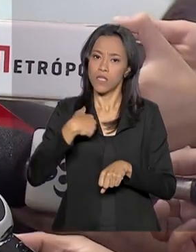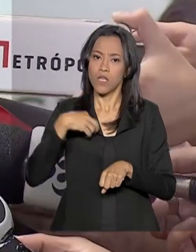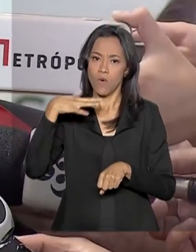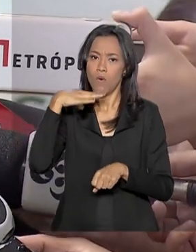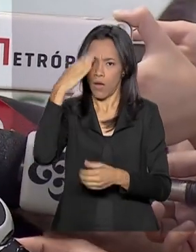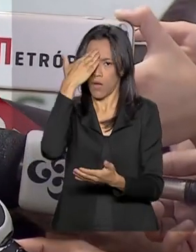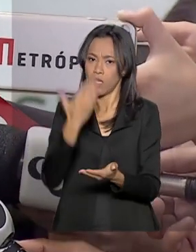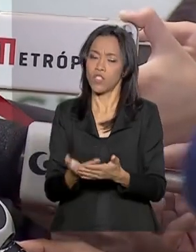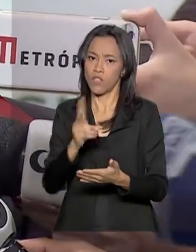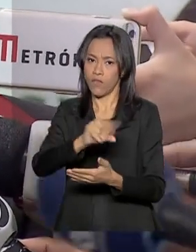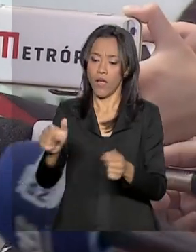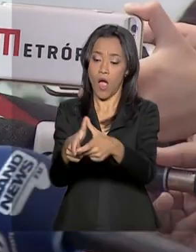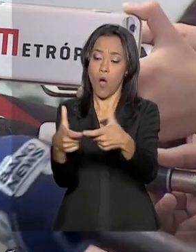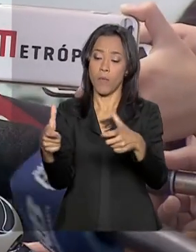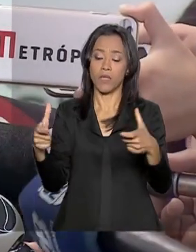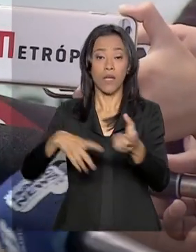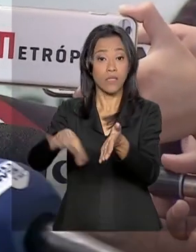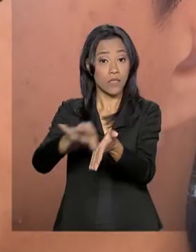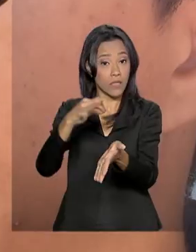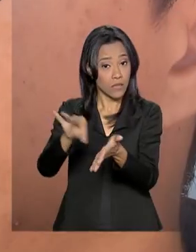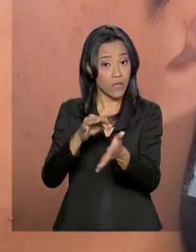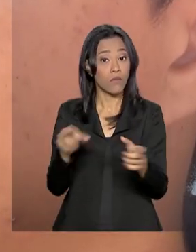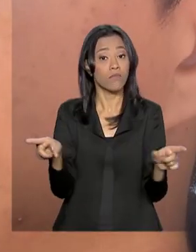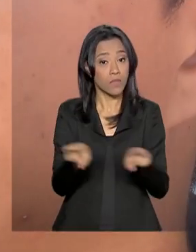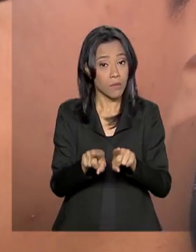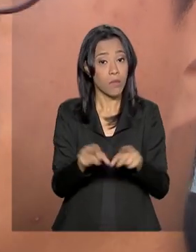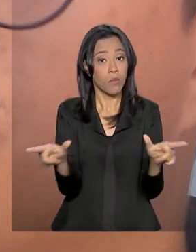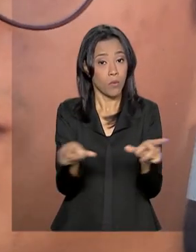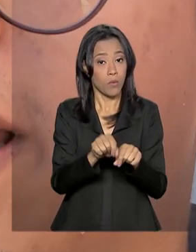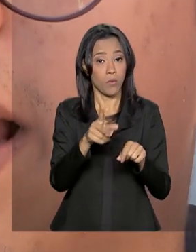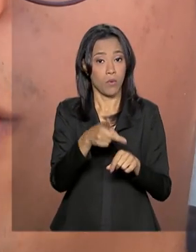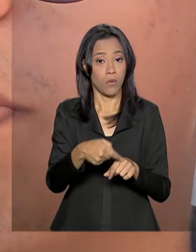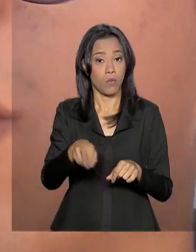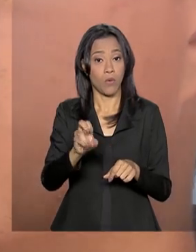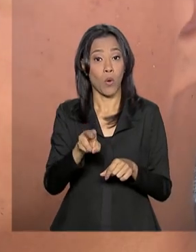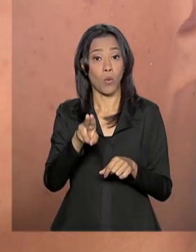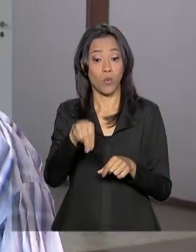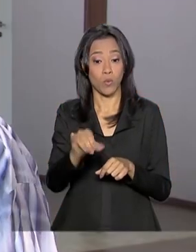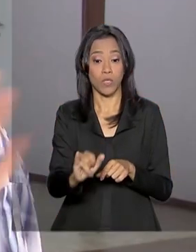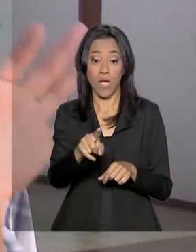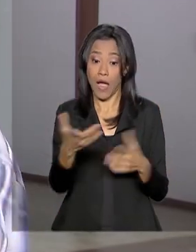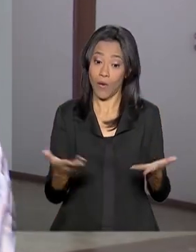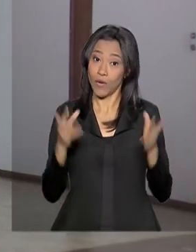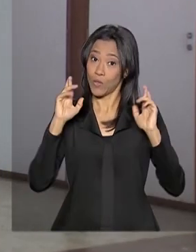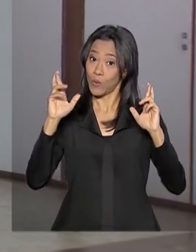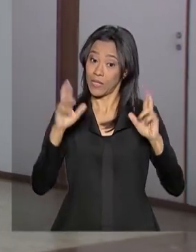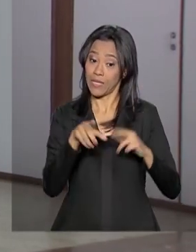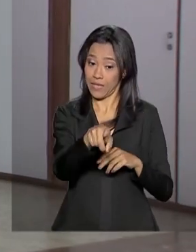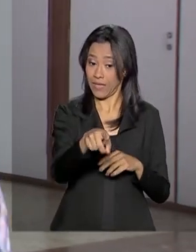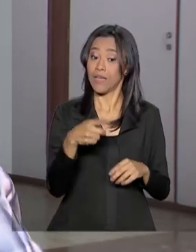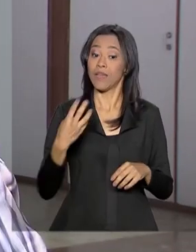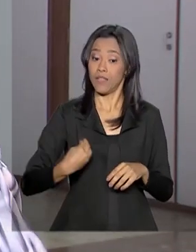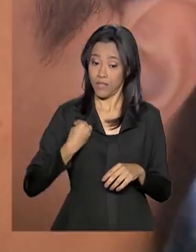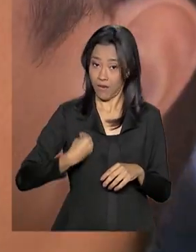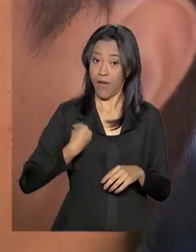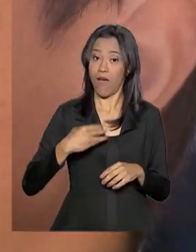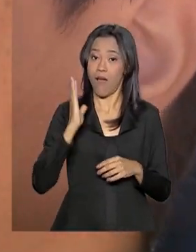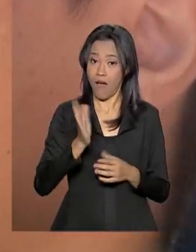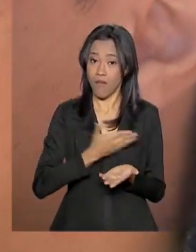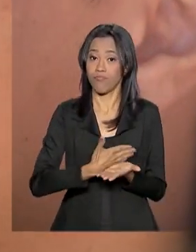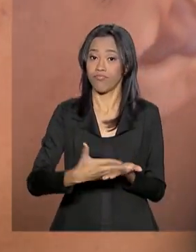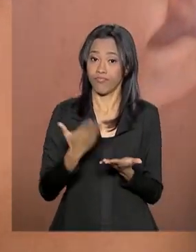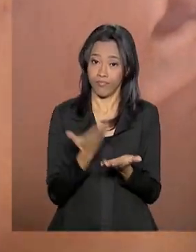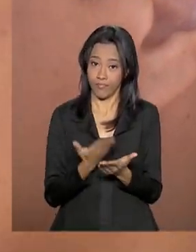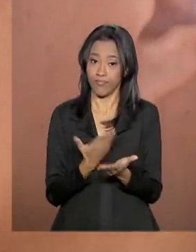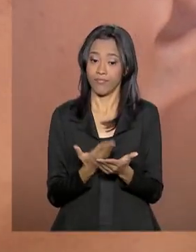de inscrições para o ProUni. Depois é só torcer e fazer como o Heitor, que não só está na faculdade, como já